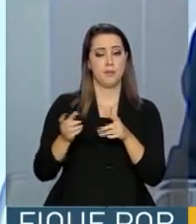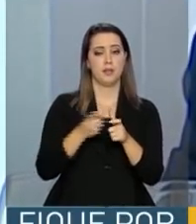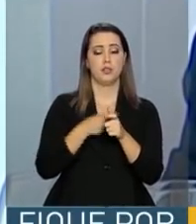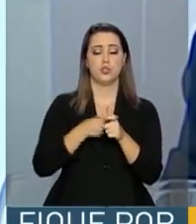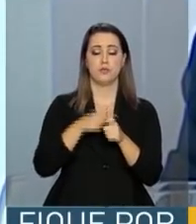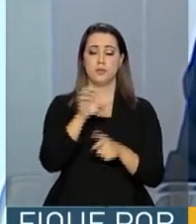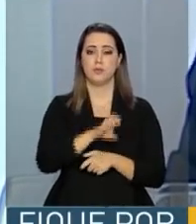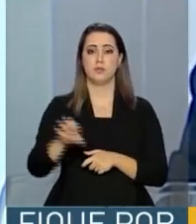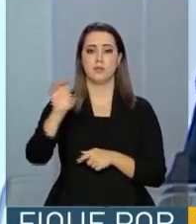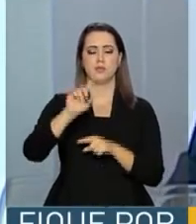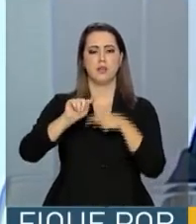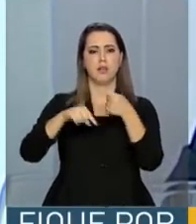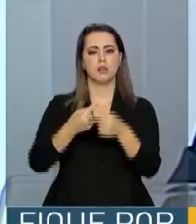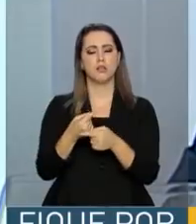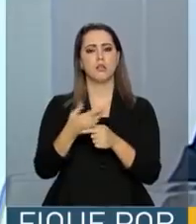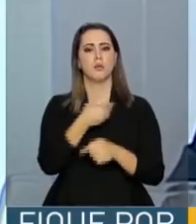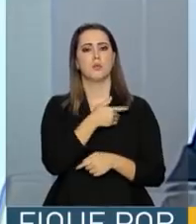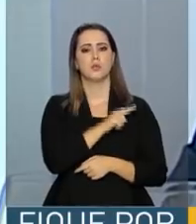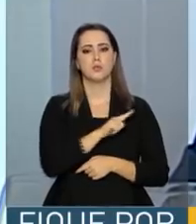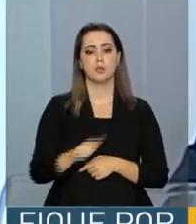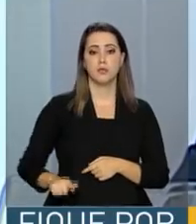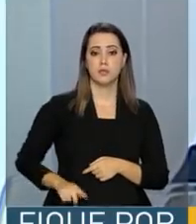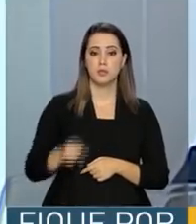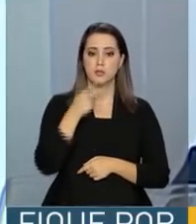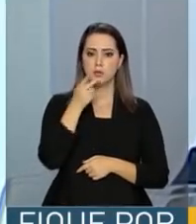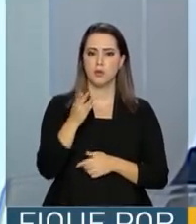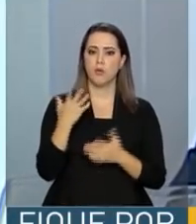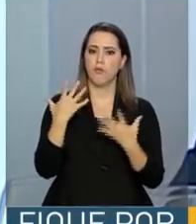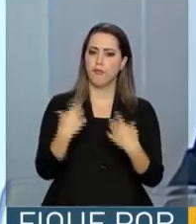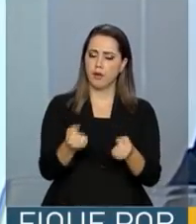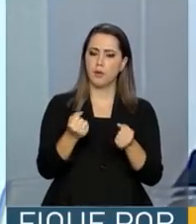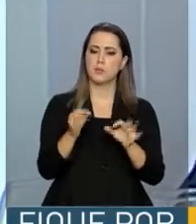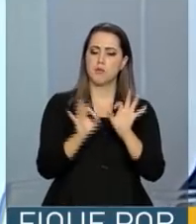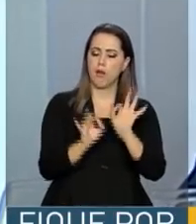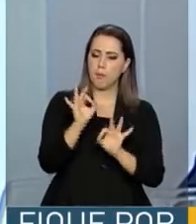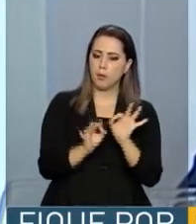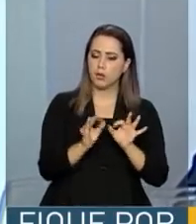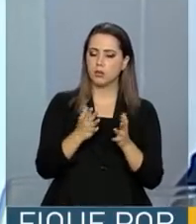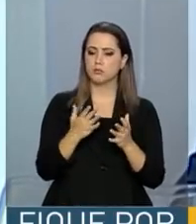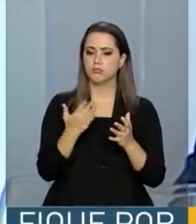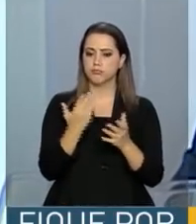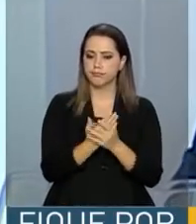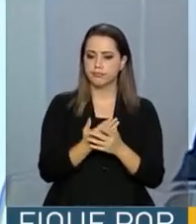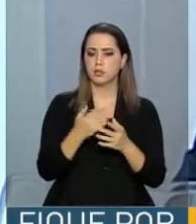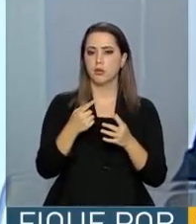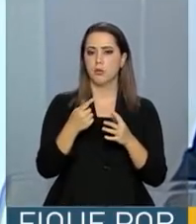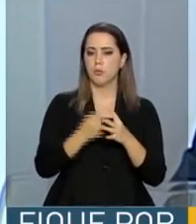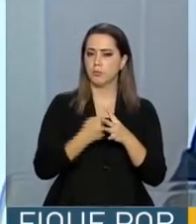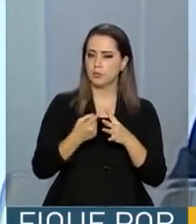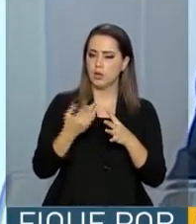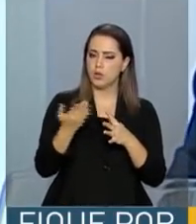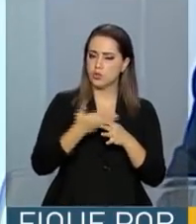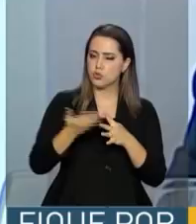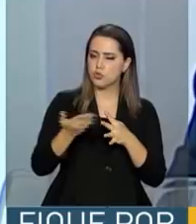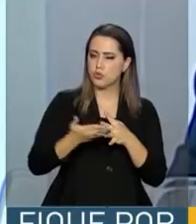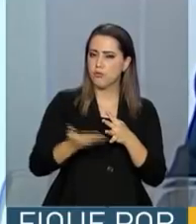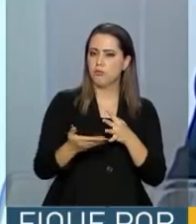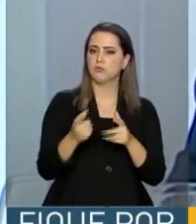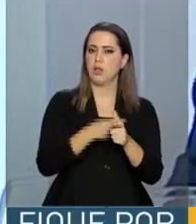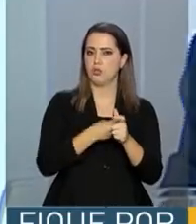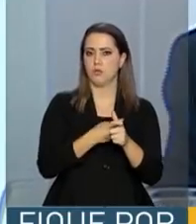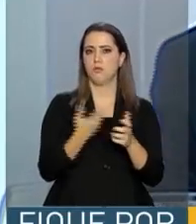depois maria reunir os governadores eles vamos acertar isso aqui acertamos a repactuação não é